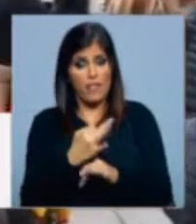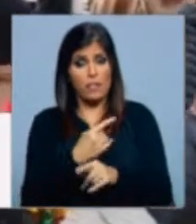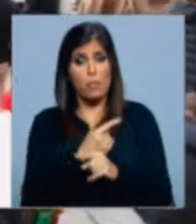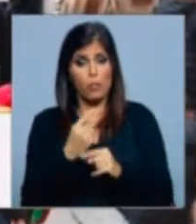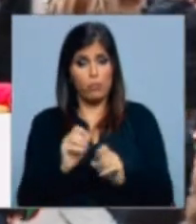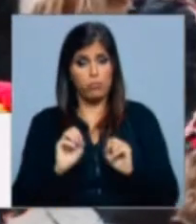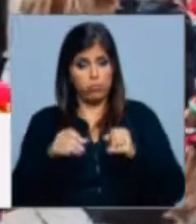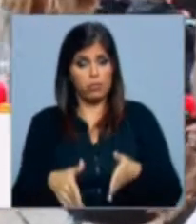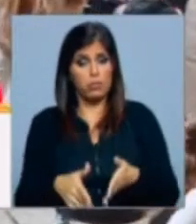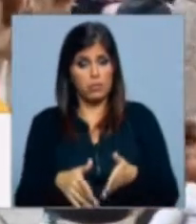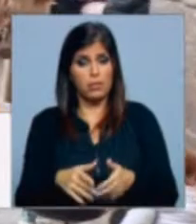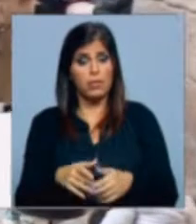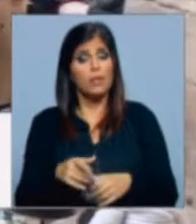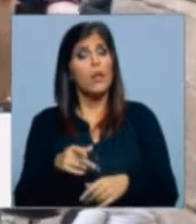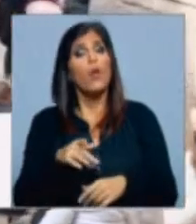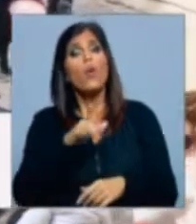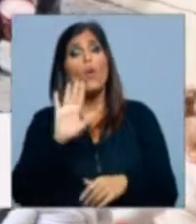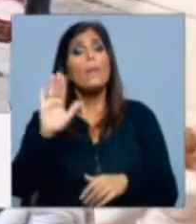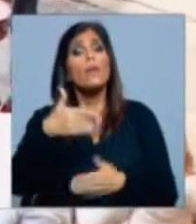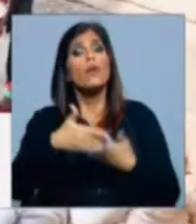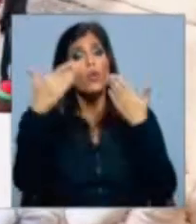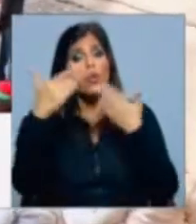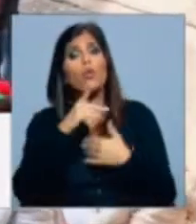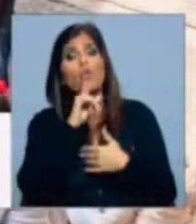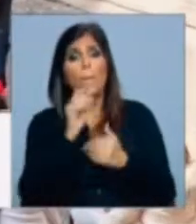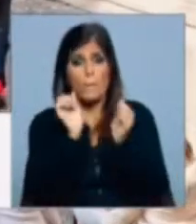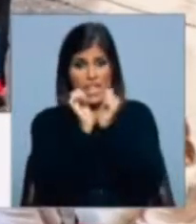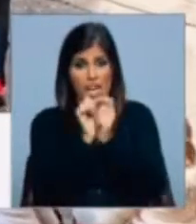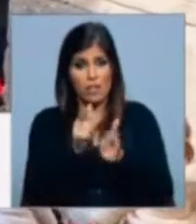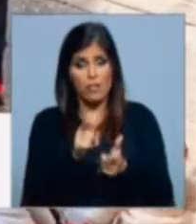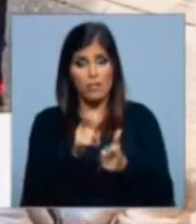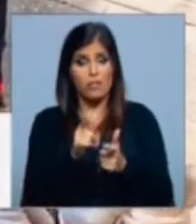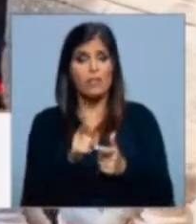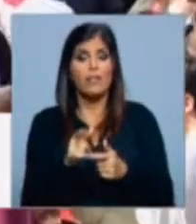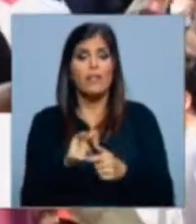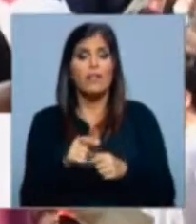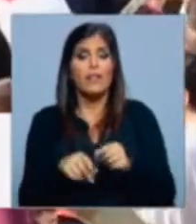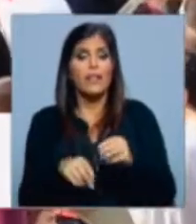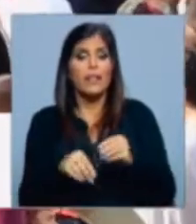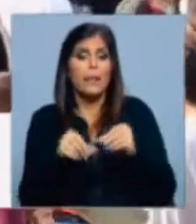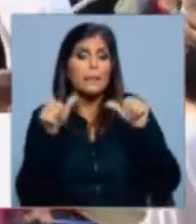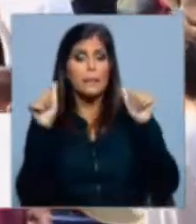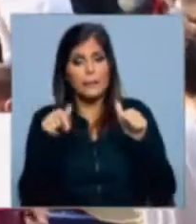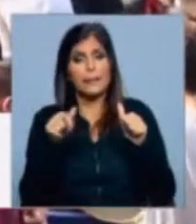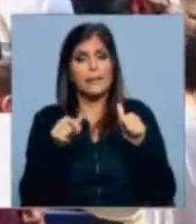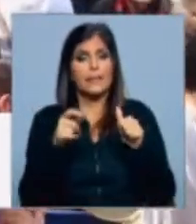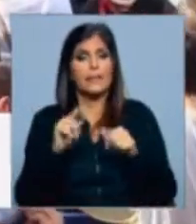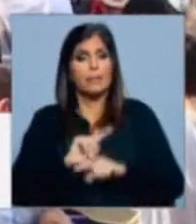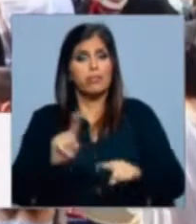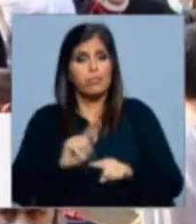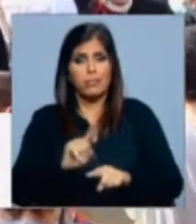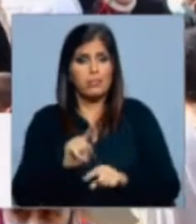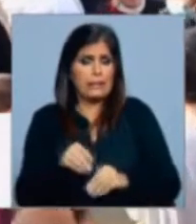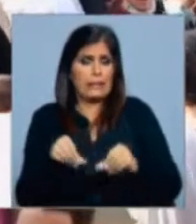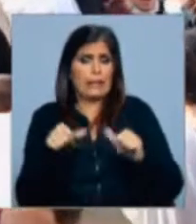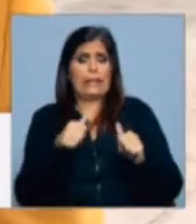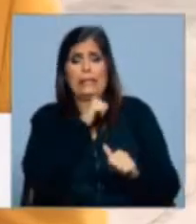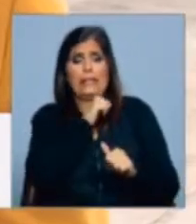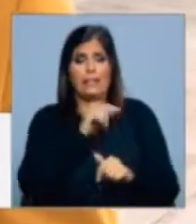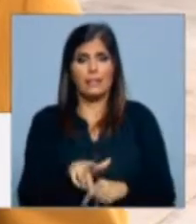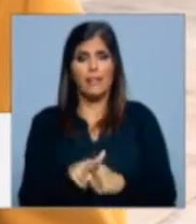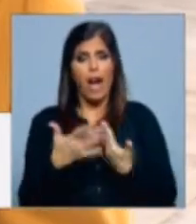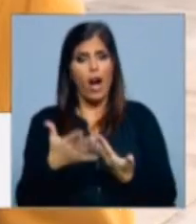como é conhecido o primeiro dia desta novena, escapou às medidas impostas pela pandemia. Vamos agora tentar que